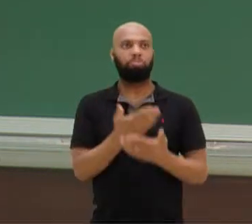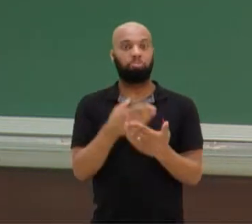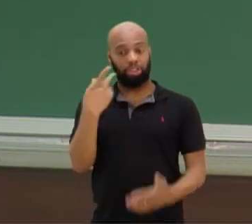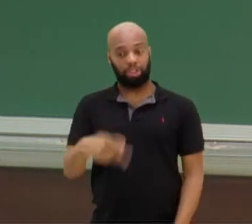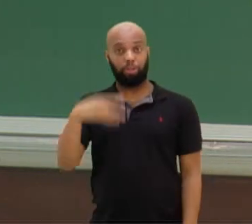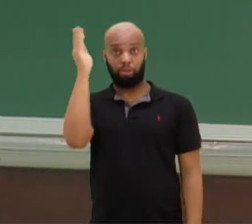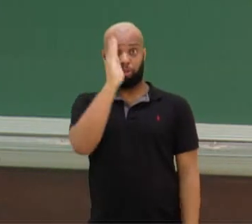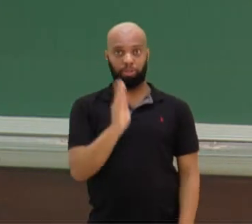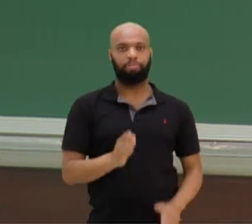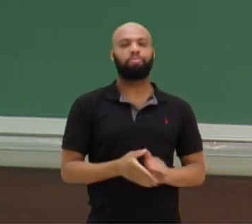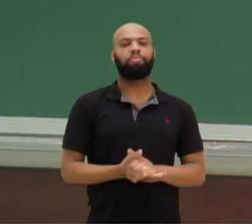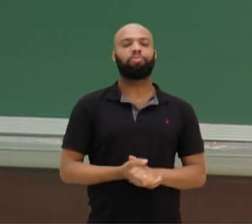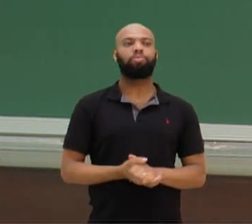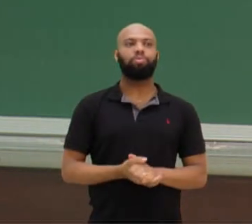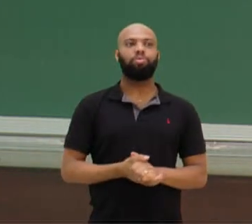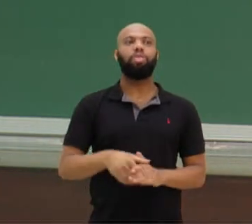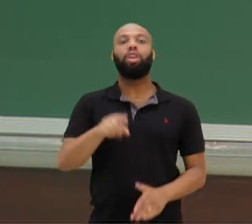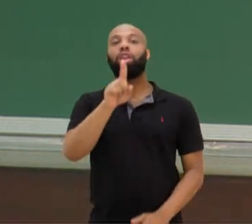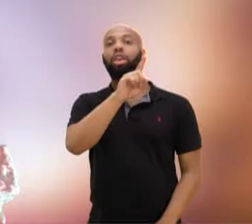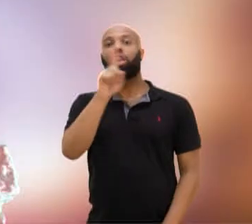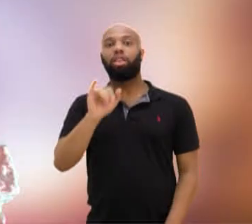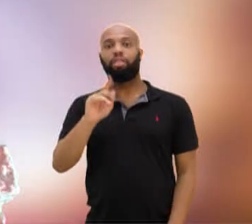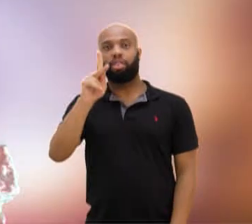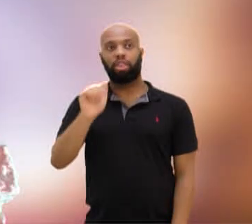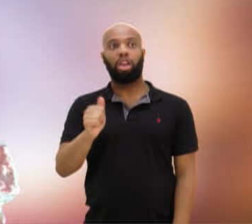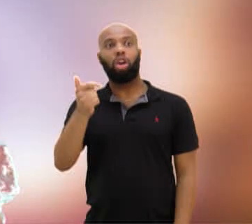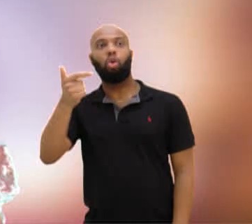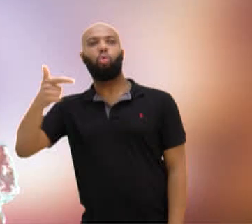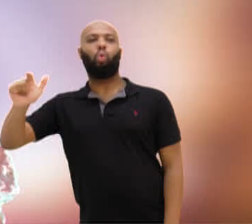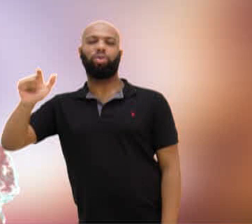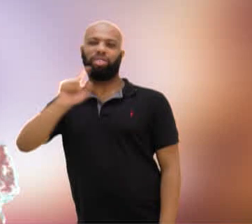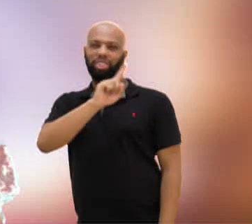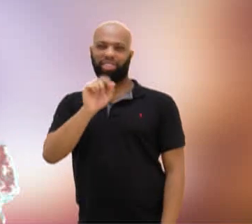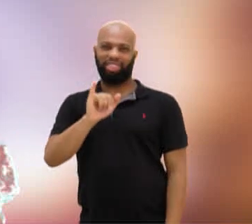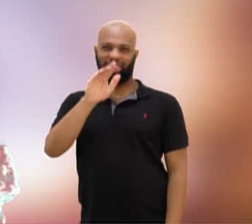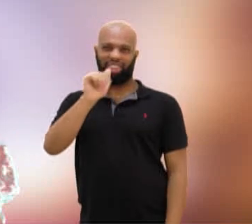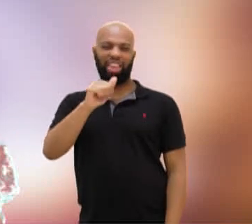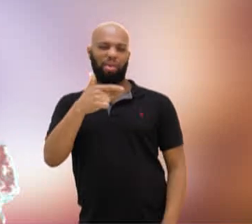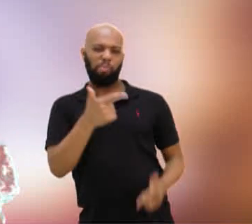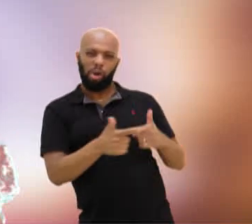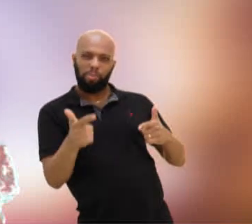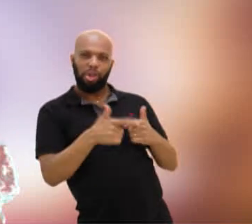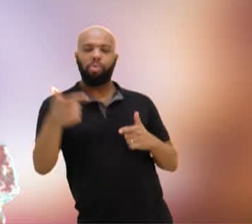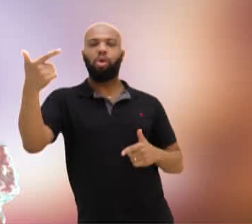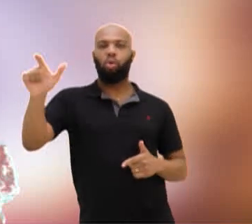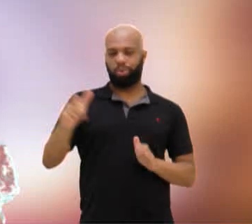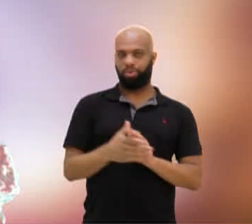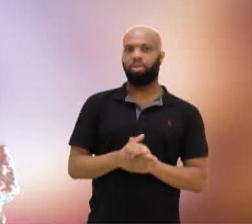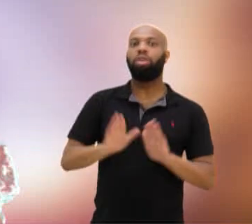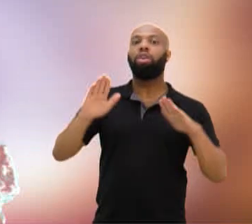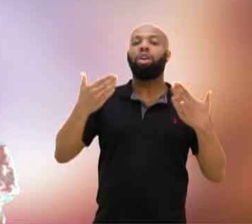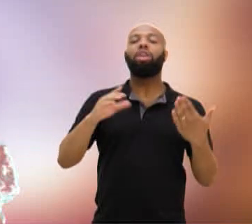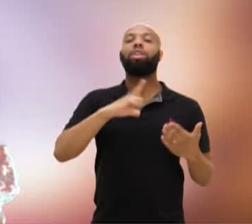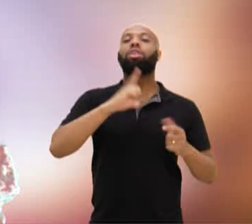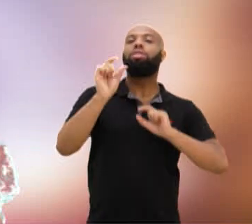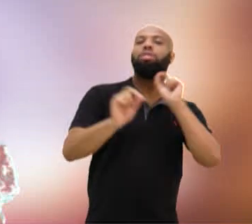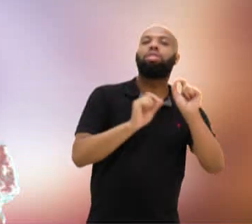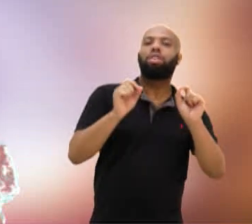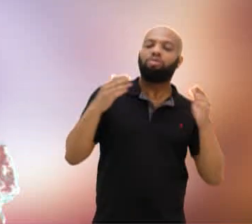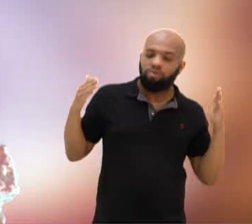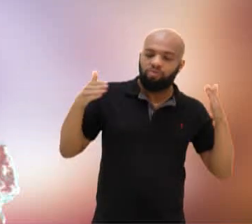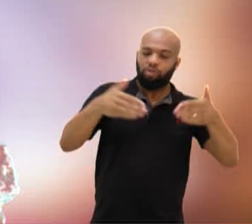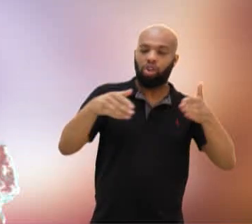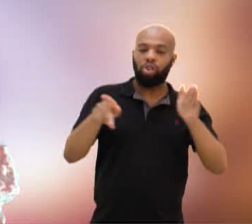Brasil. Zika vírus, outras zicas. Então, a gente falou aí da síndrome, né? Síndrome congênita, focou na